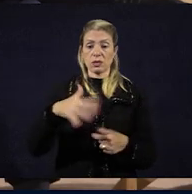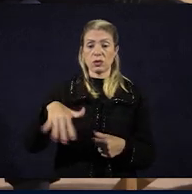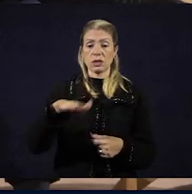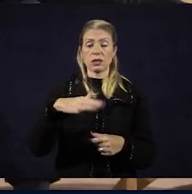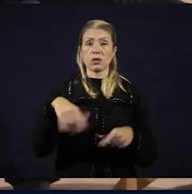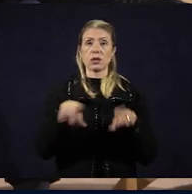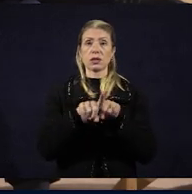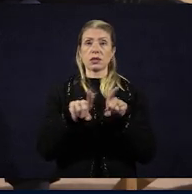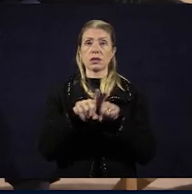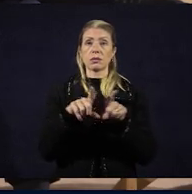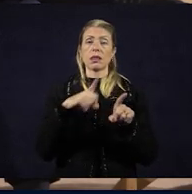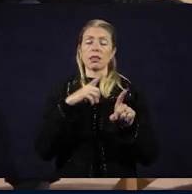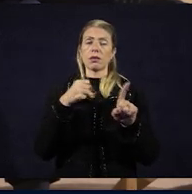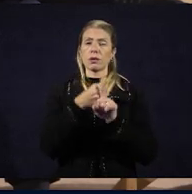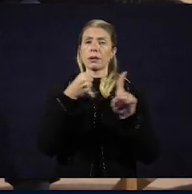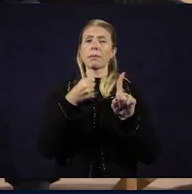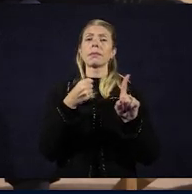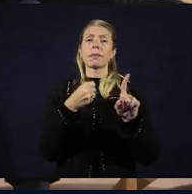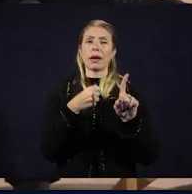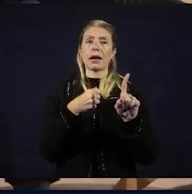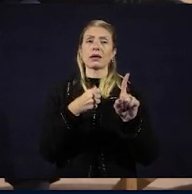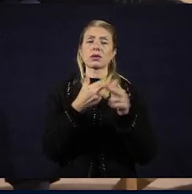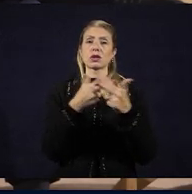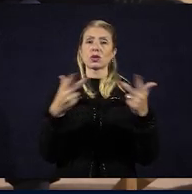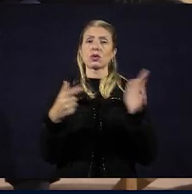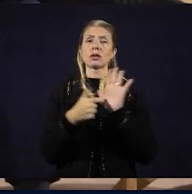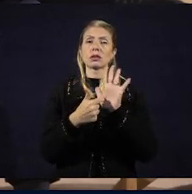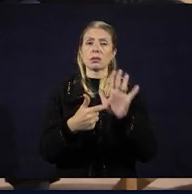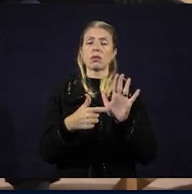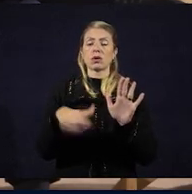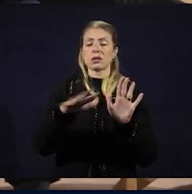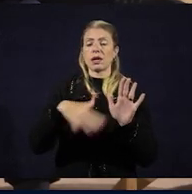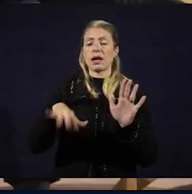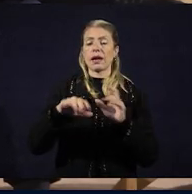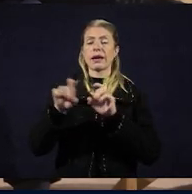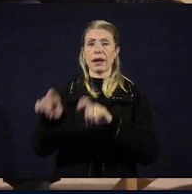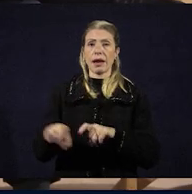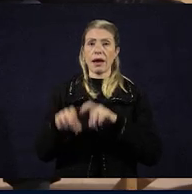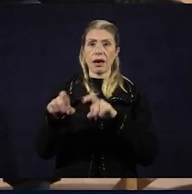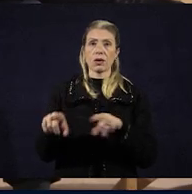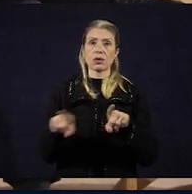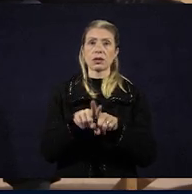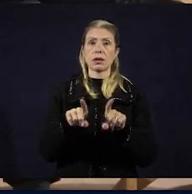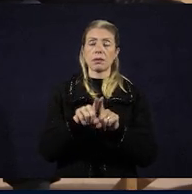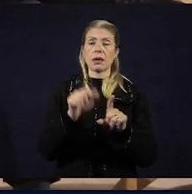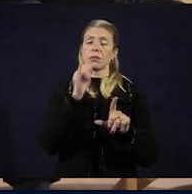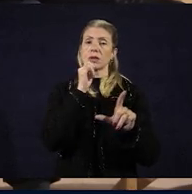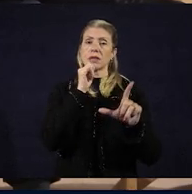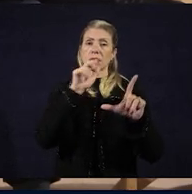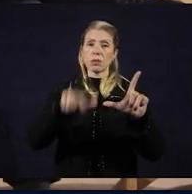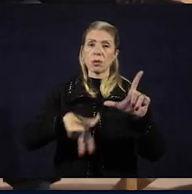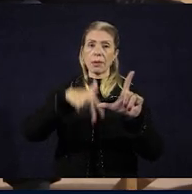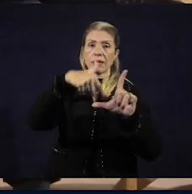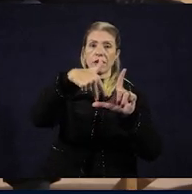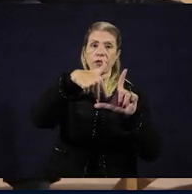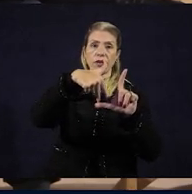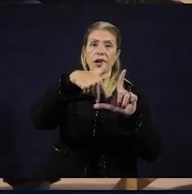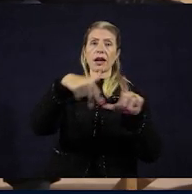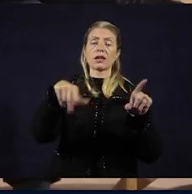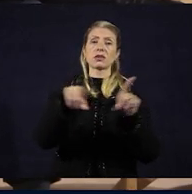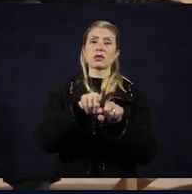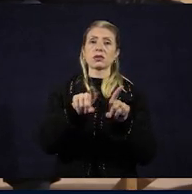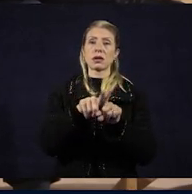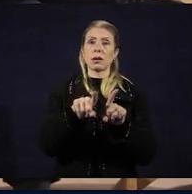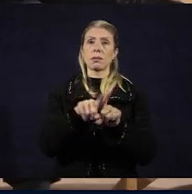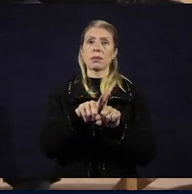deve ter um impacto bastante significativo para o setor Agro né então meta verso por exemplo que a gente fala Big